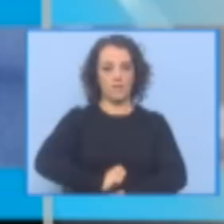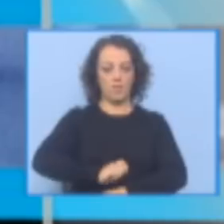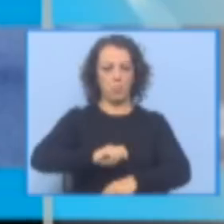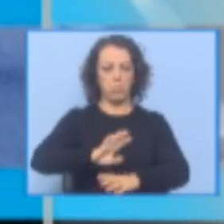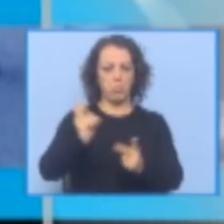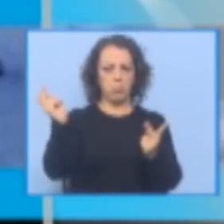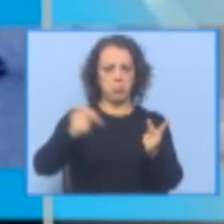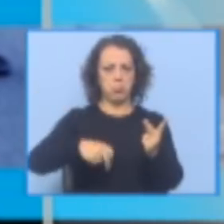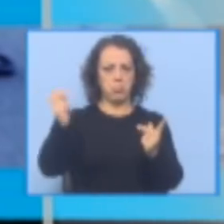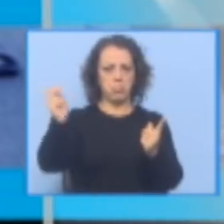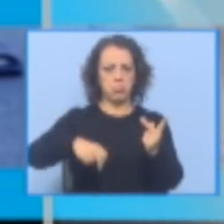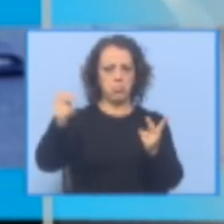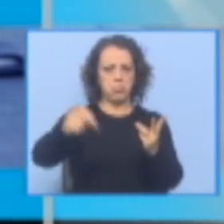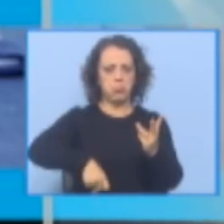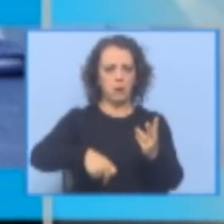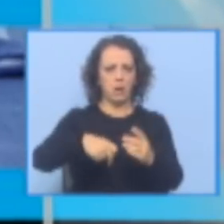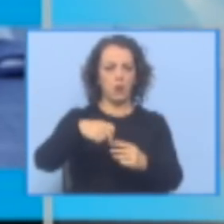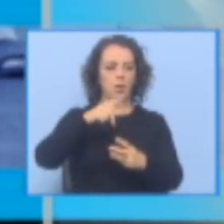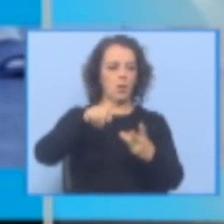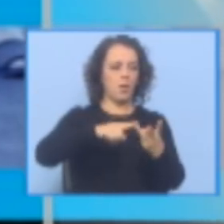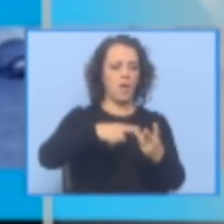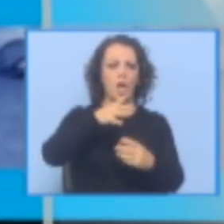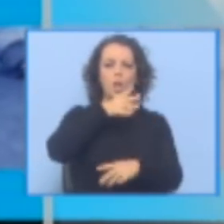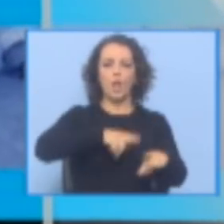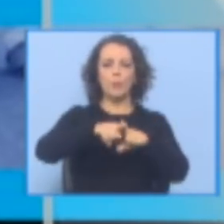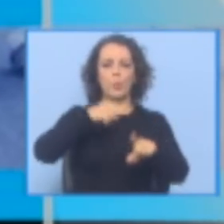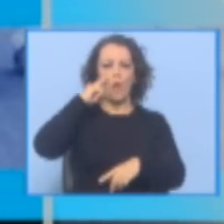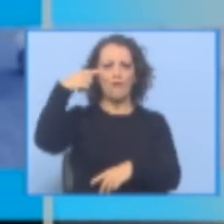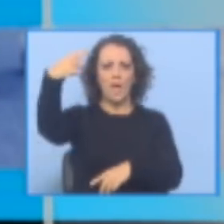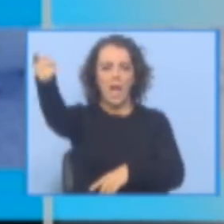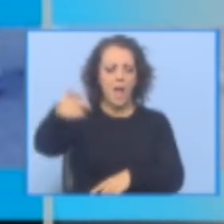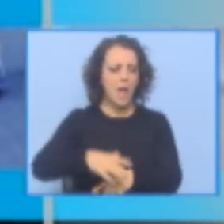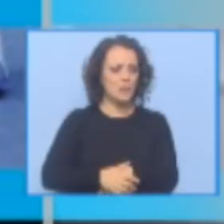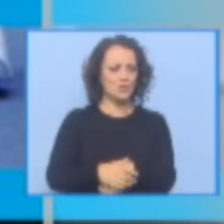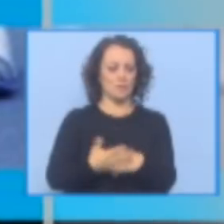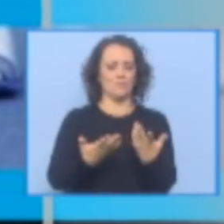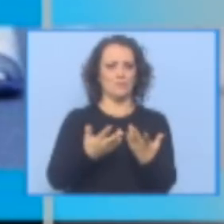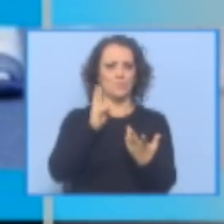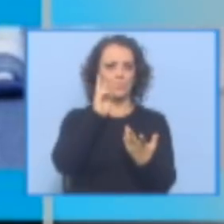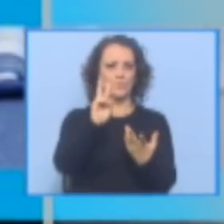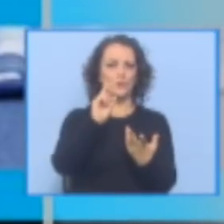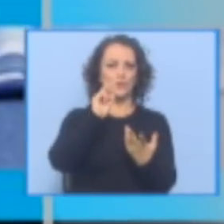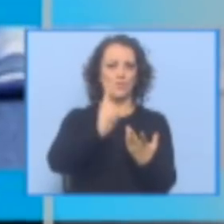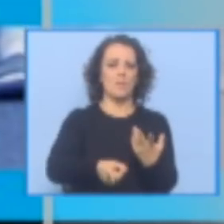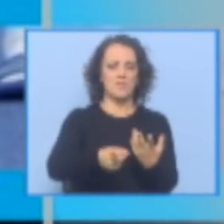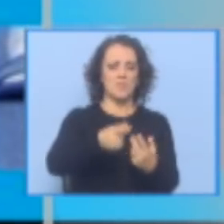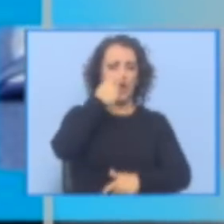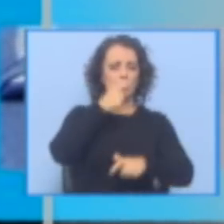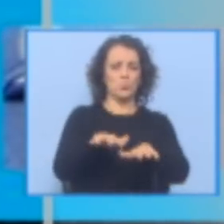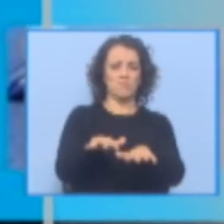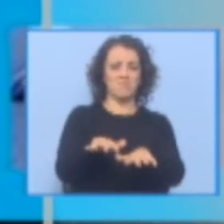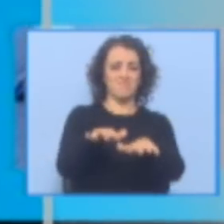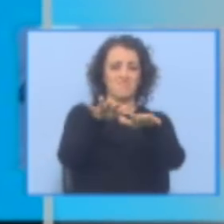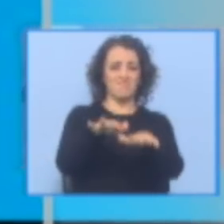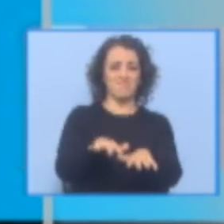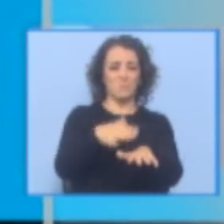casos, sobre as viagens dos deputados. Corremos o risco de cada vez os políticos serem menos respeitados